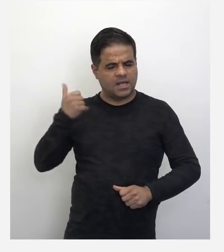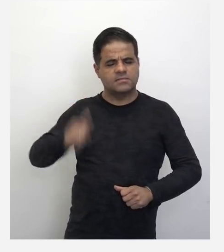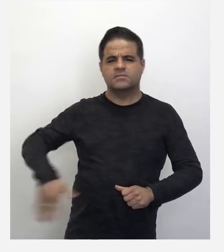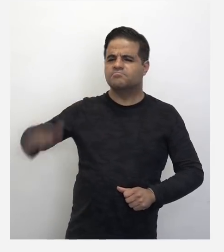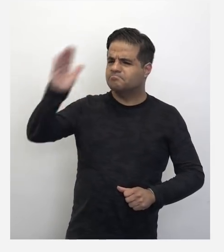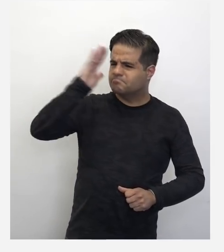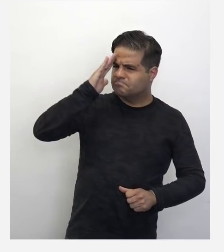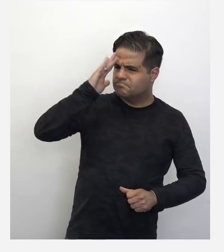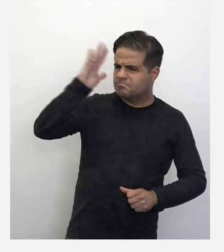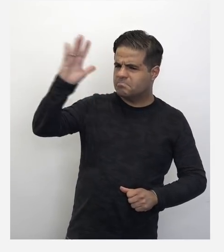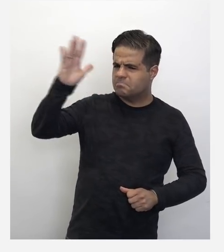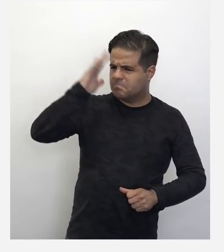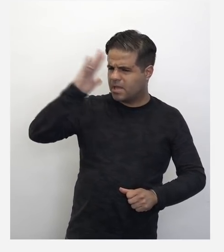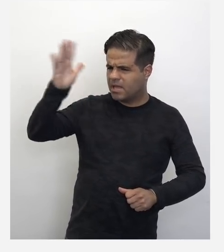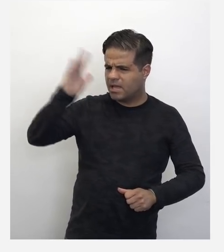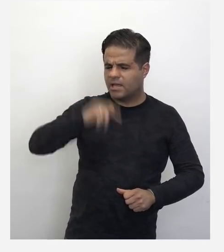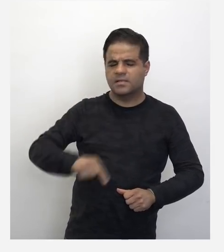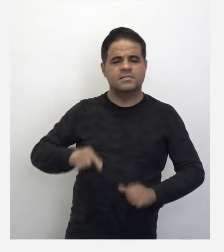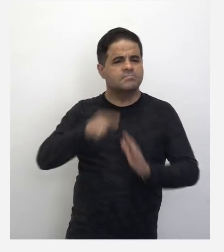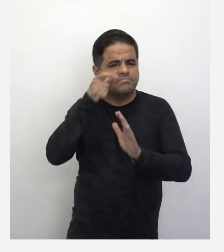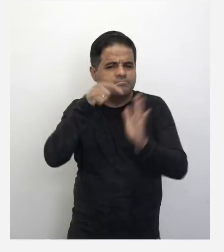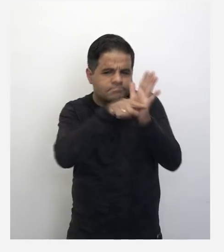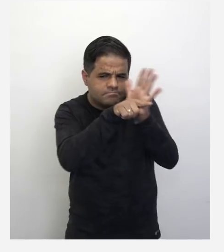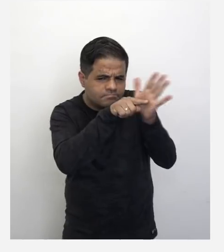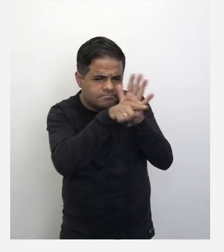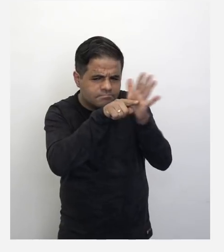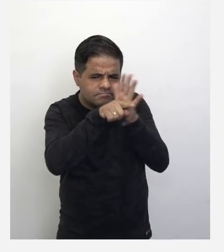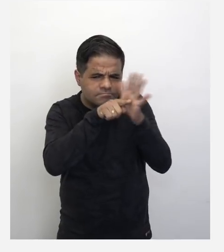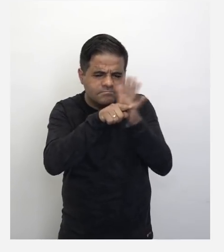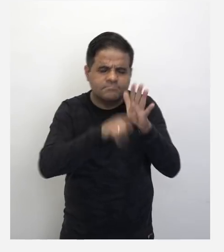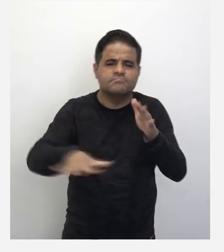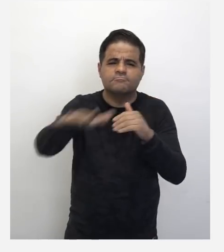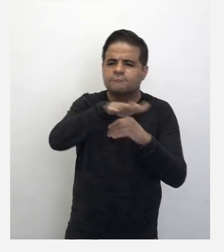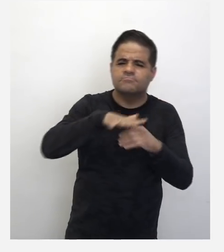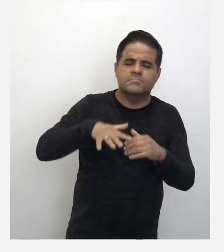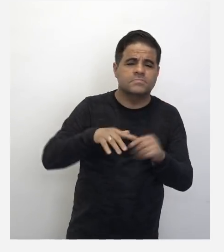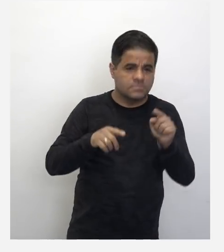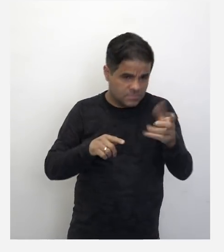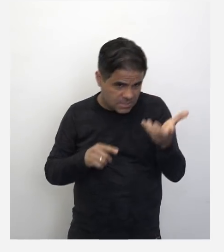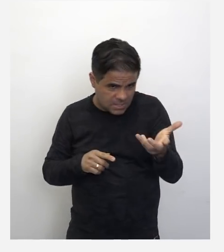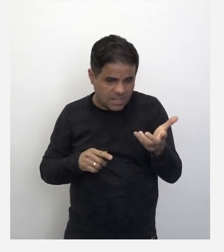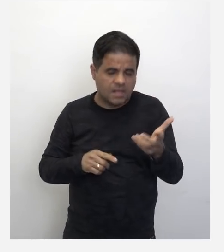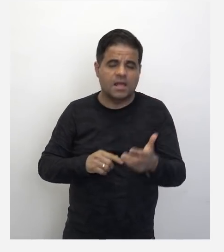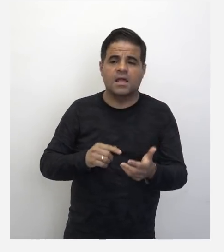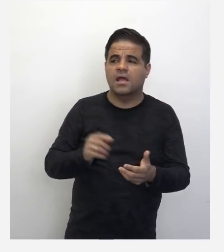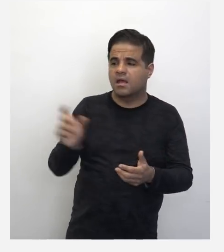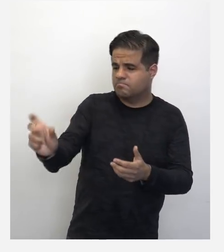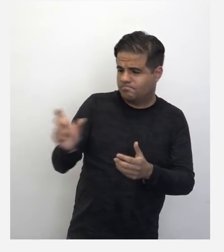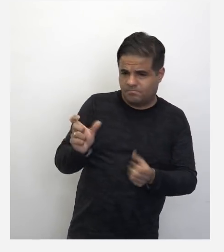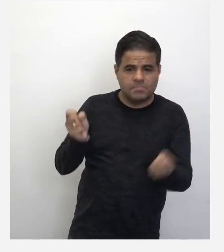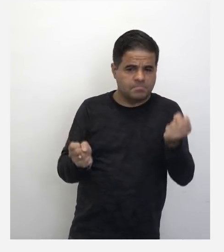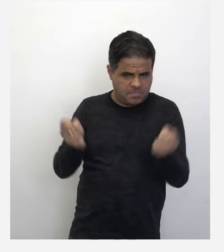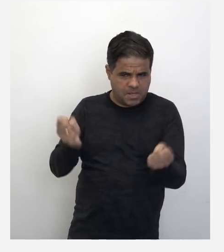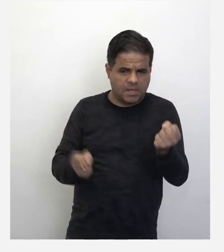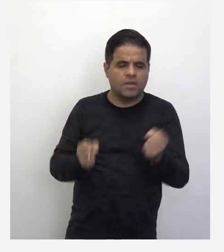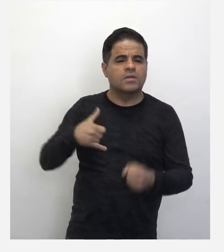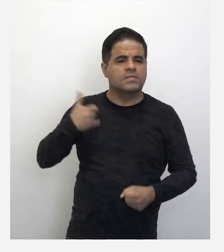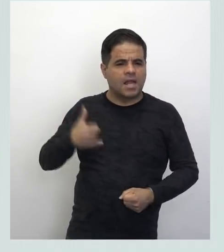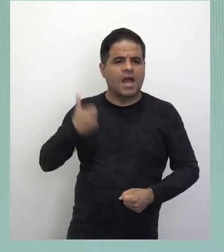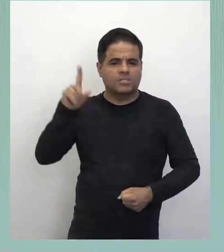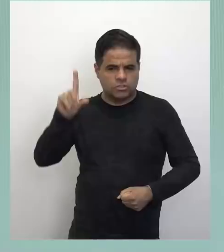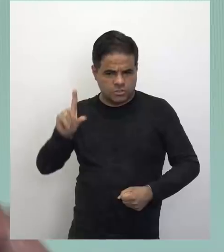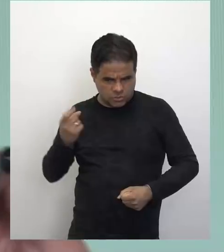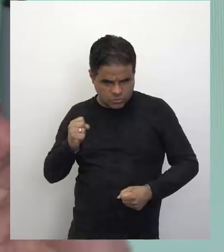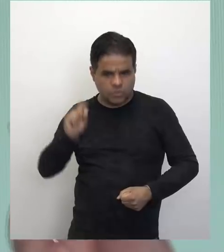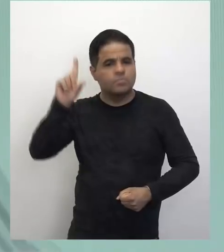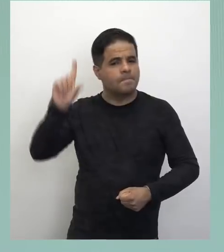assim, nessa verificação você quer tirar a sua habilitação. Com menos de 18, você não